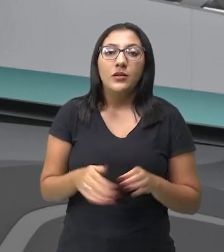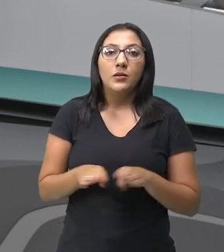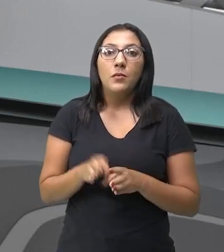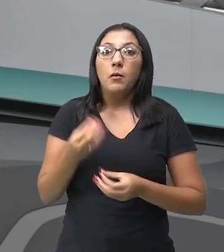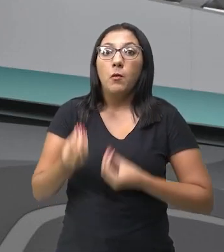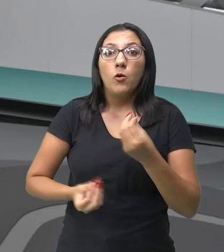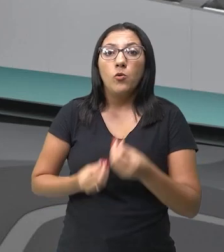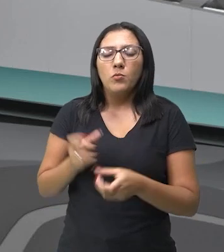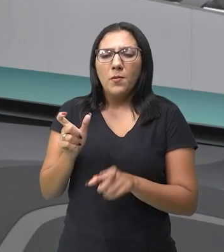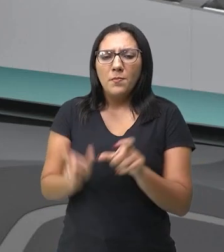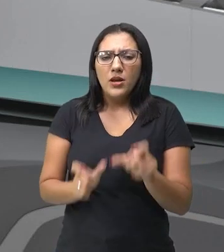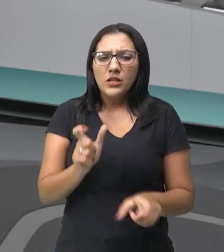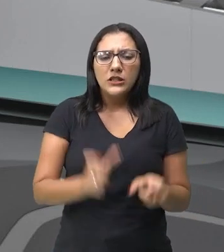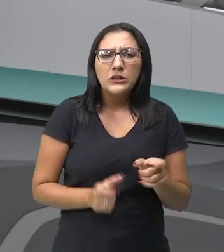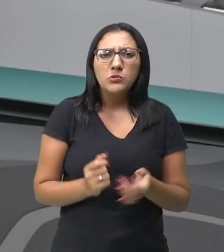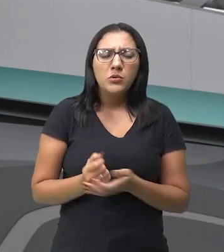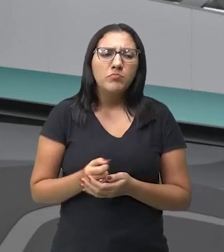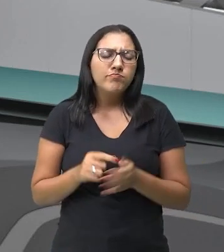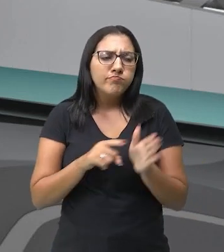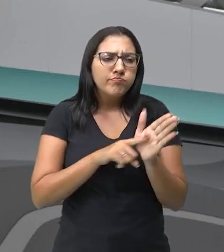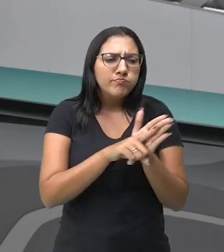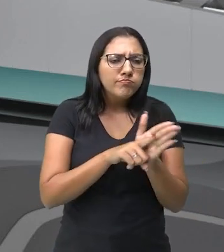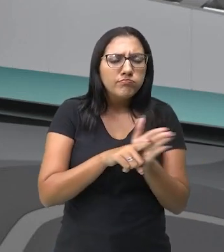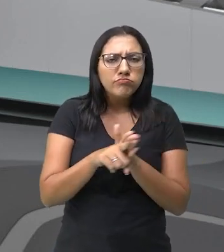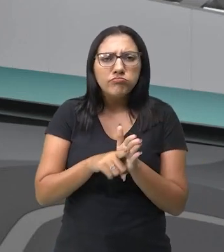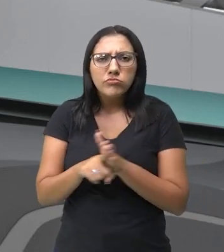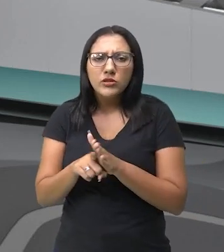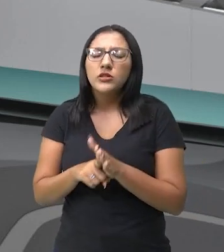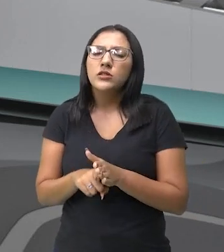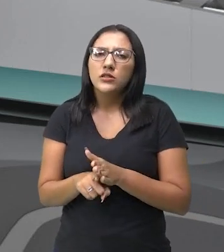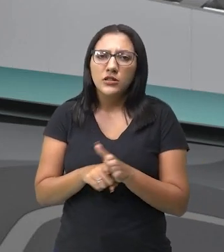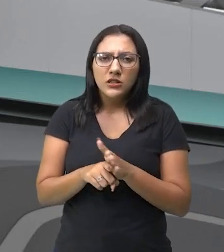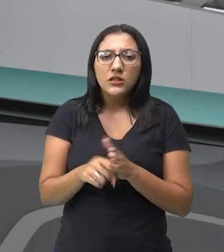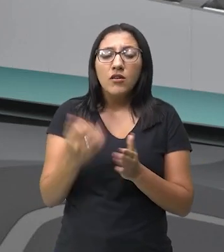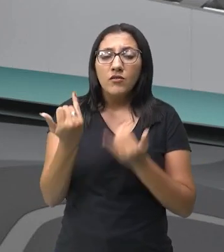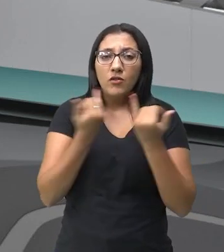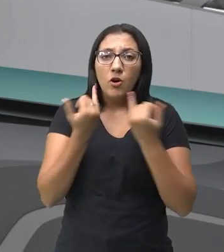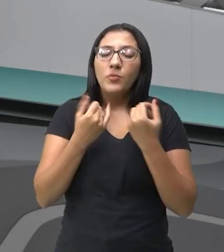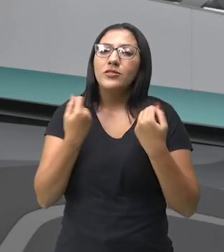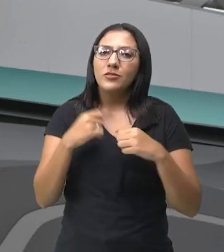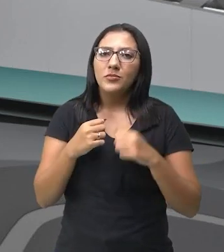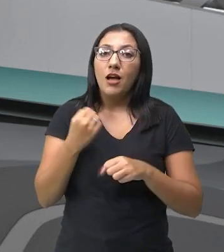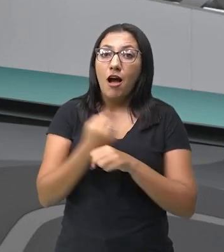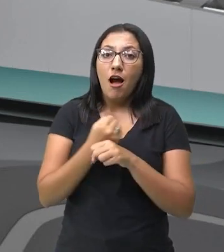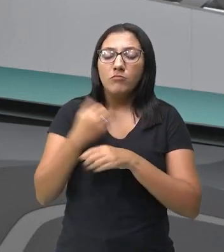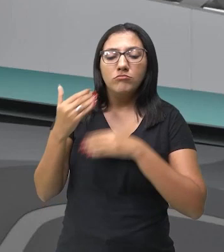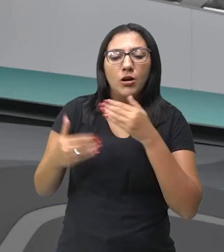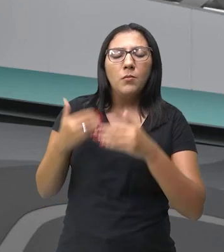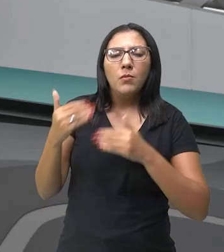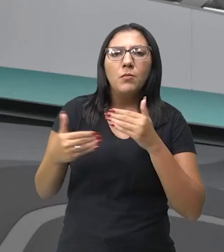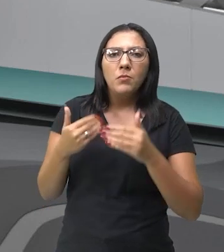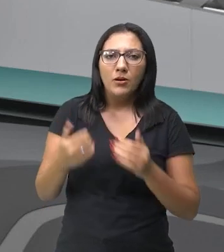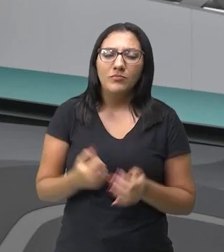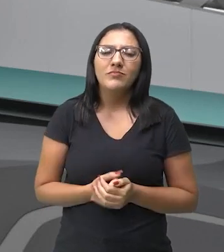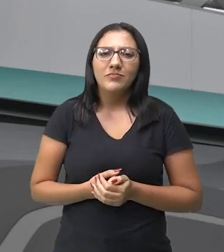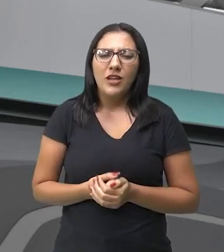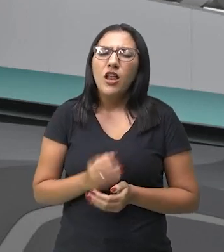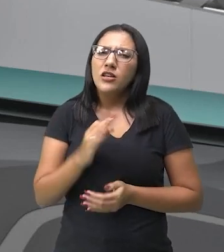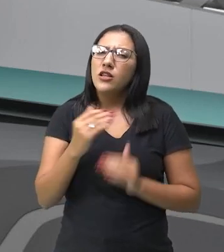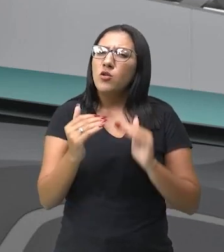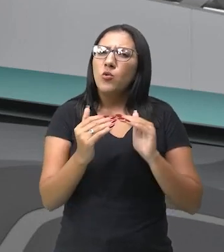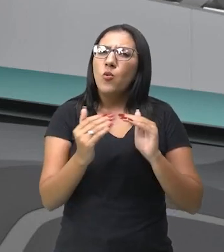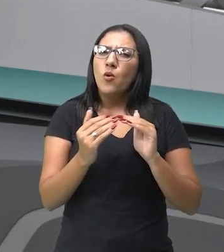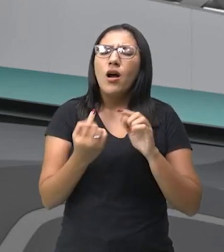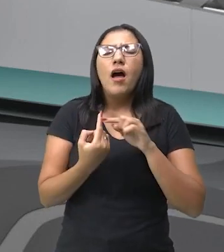as pessoas buscam informação vai ao longo dos anos se modificando, não é? Então, não concordam comigo que antes as pessoas se